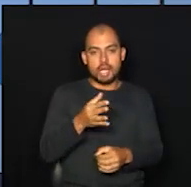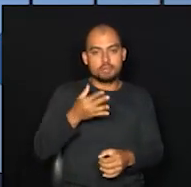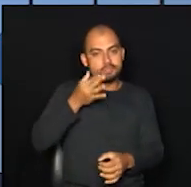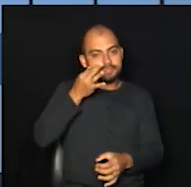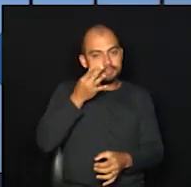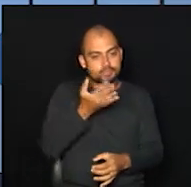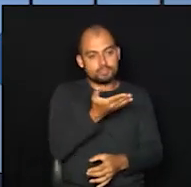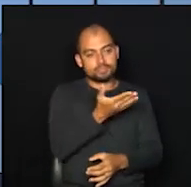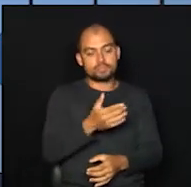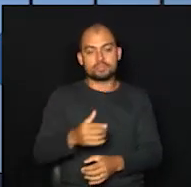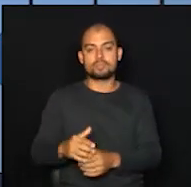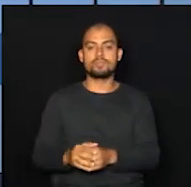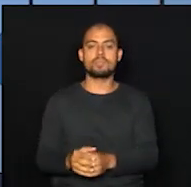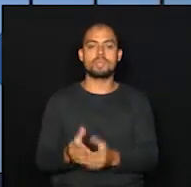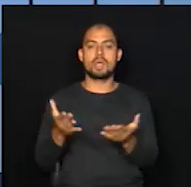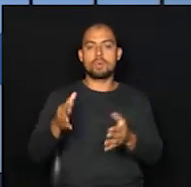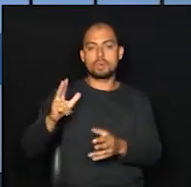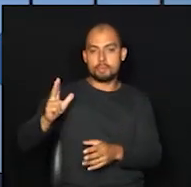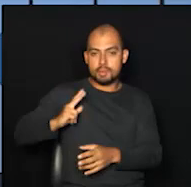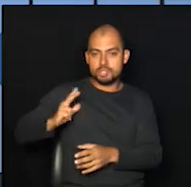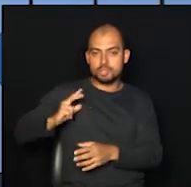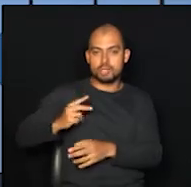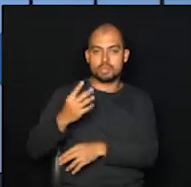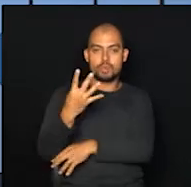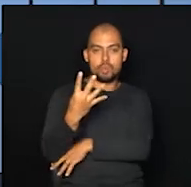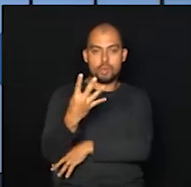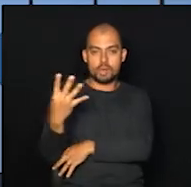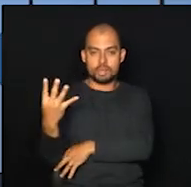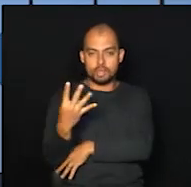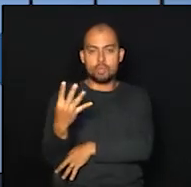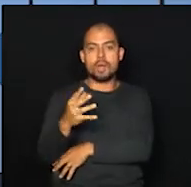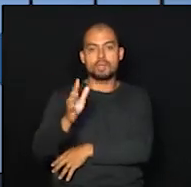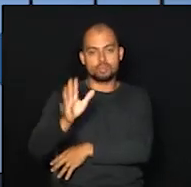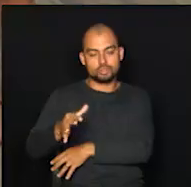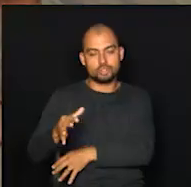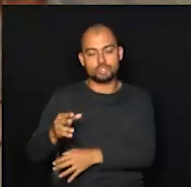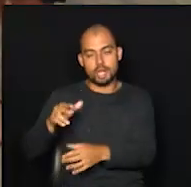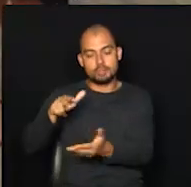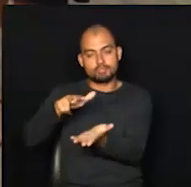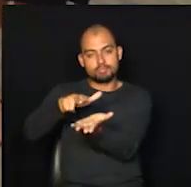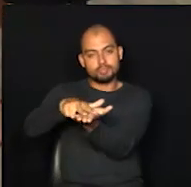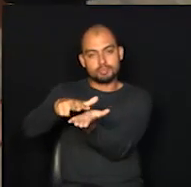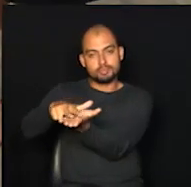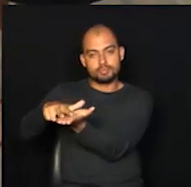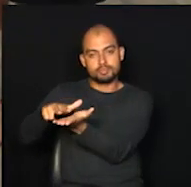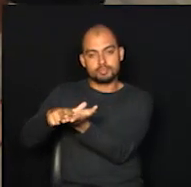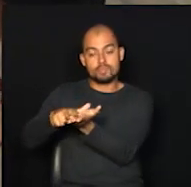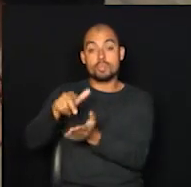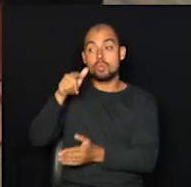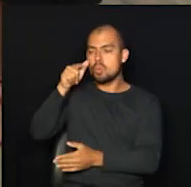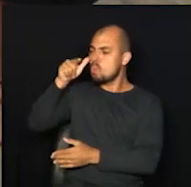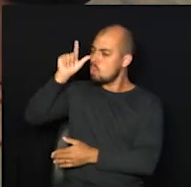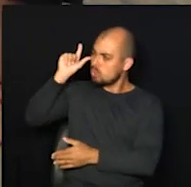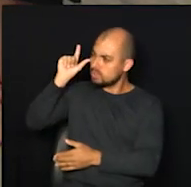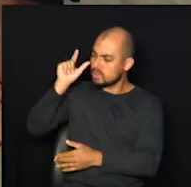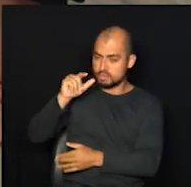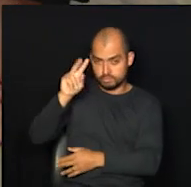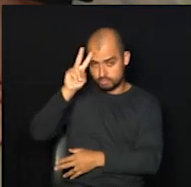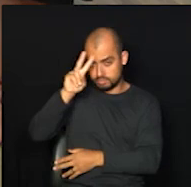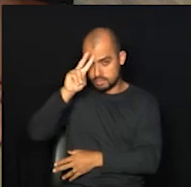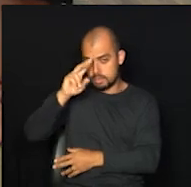rede particular, dos quais 44 ocupados. Ontem nós falamos sobre a campanha